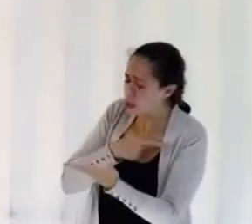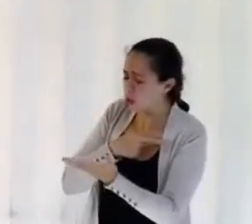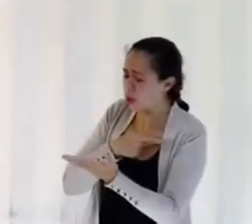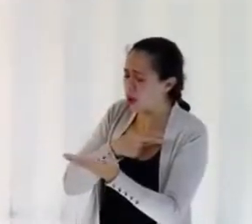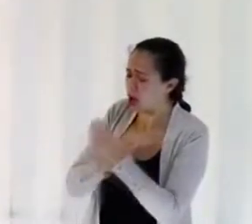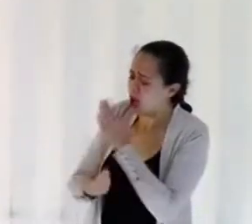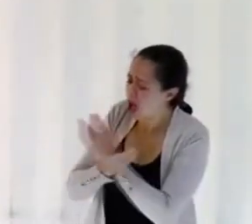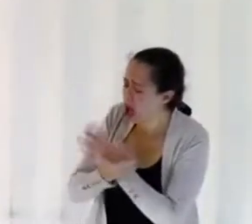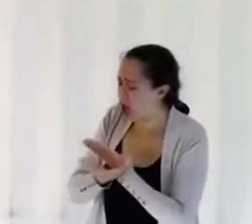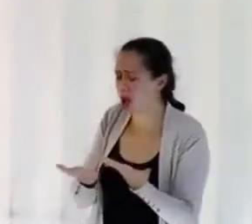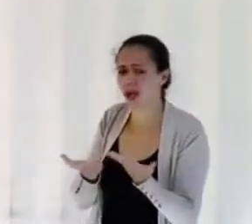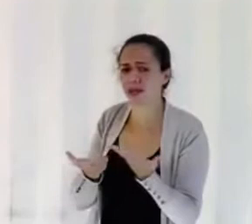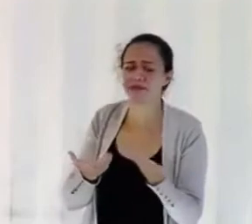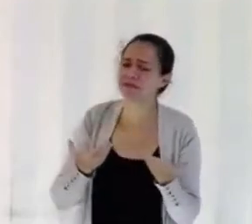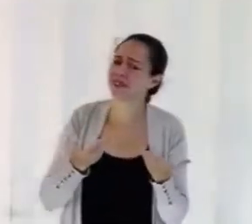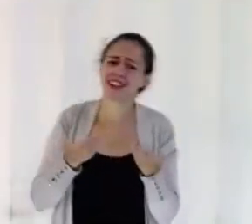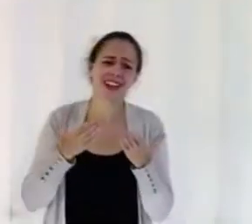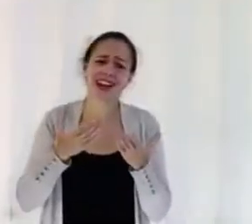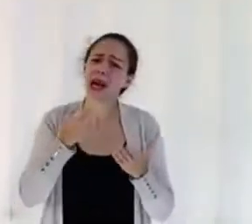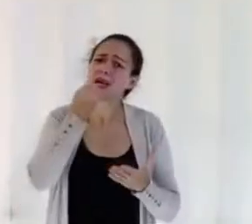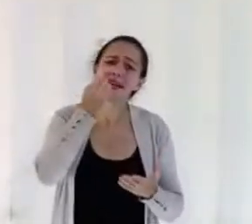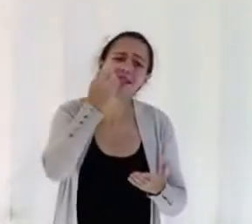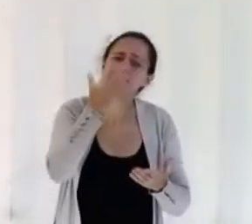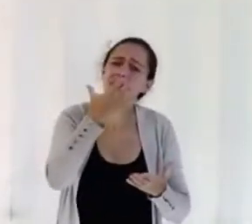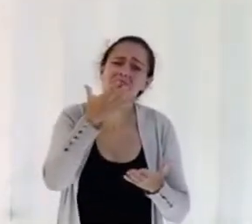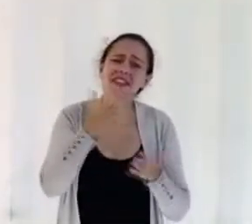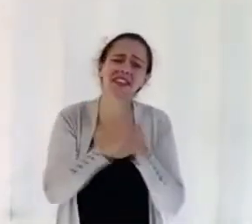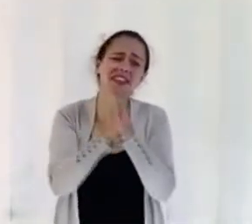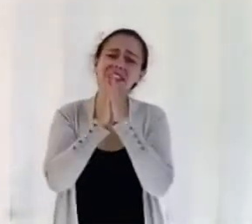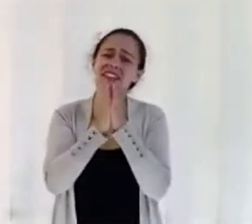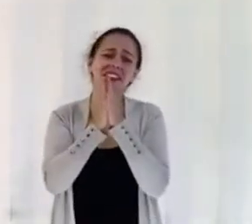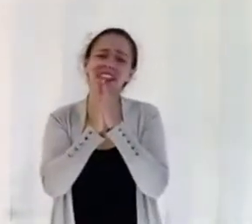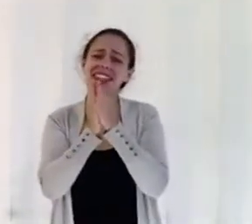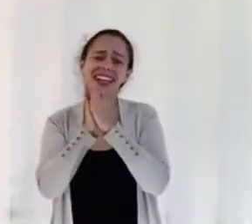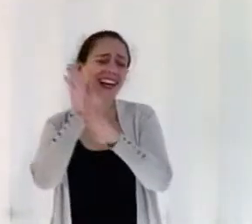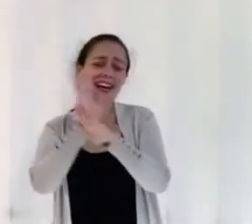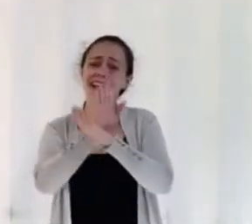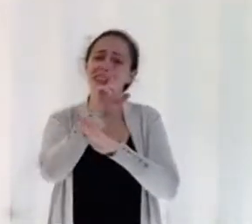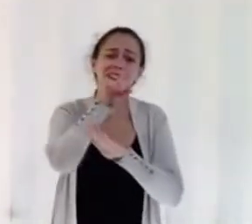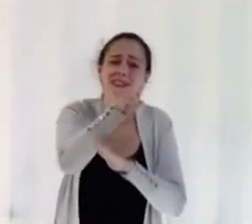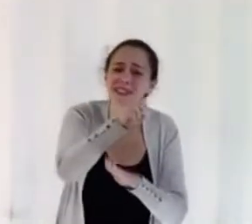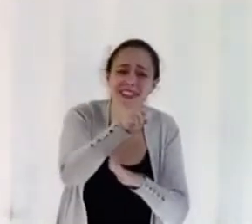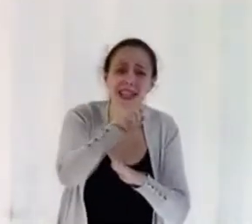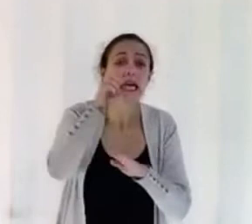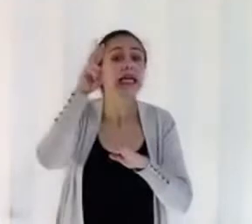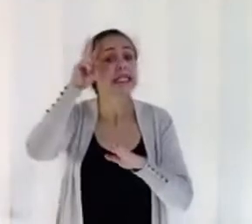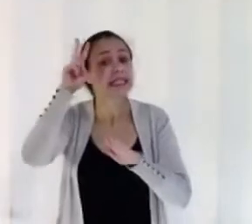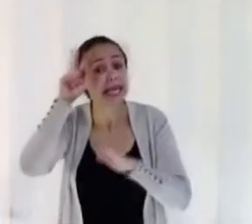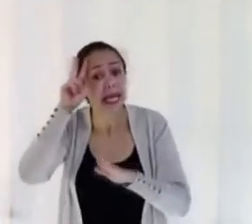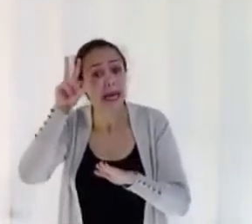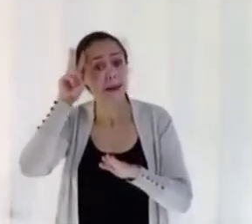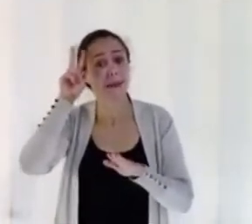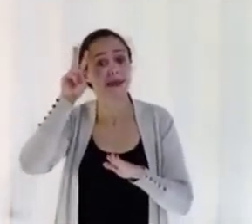é bom. Isso enche de alegria quando você vê as ovelhas caminhando dentro do propósito ideal de Cristo